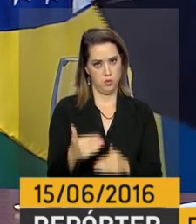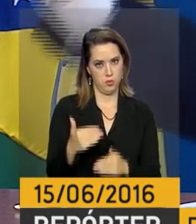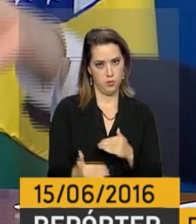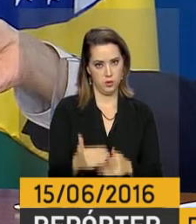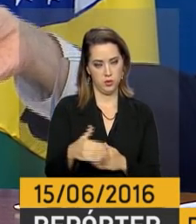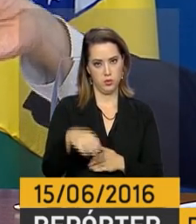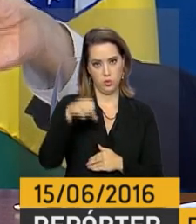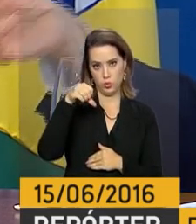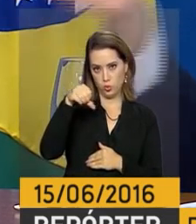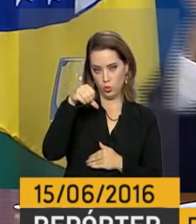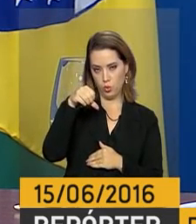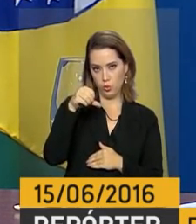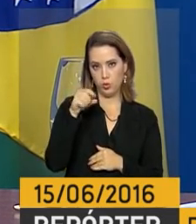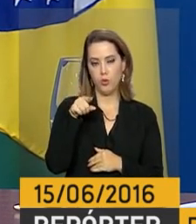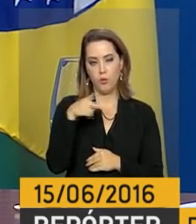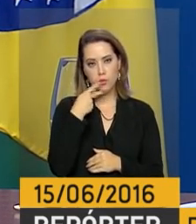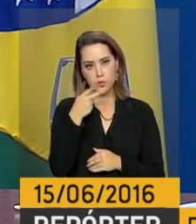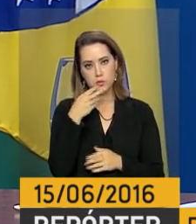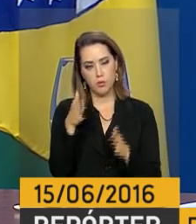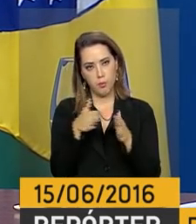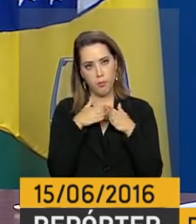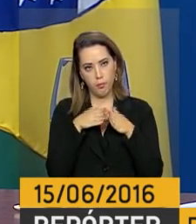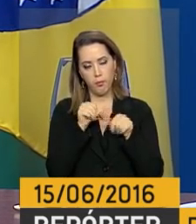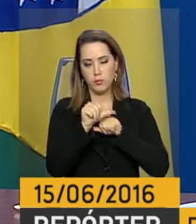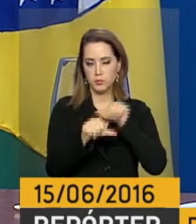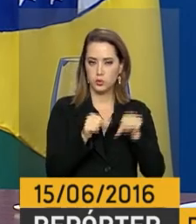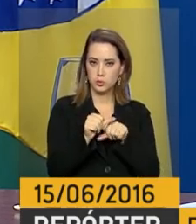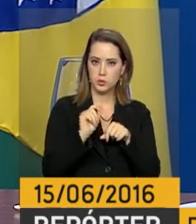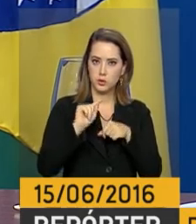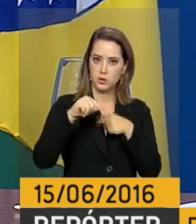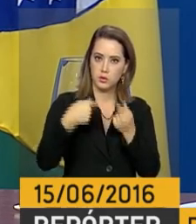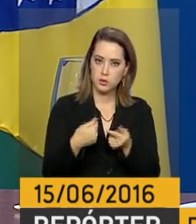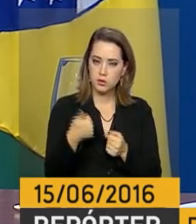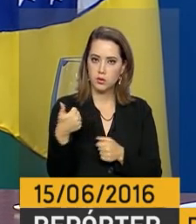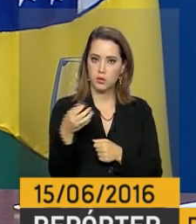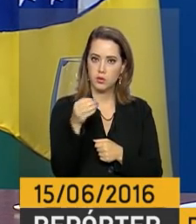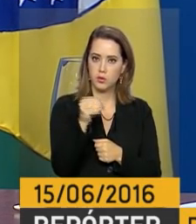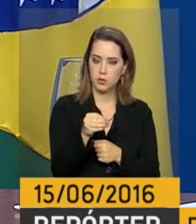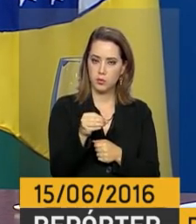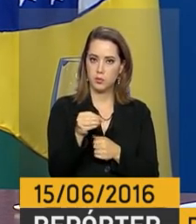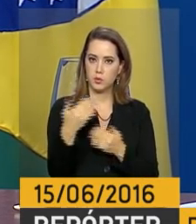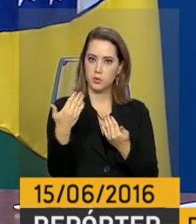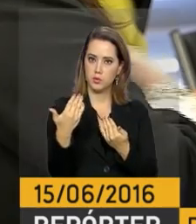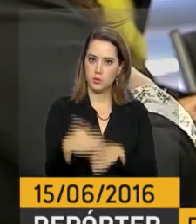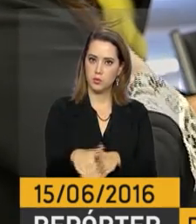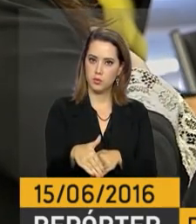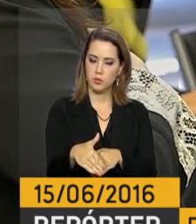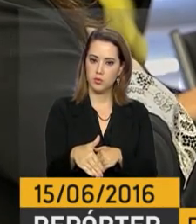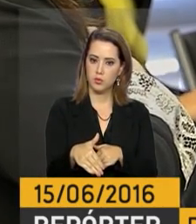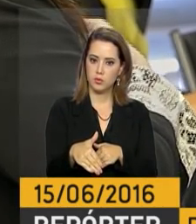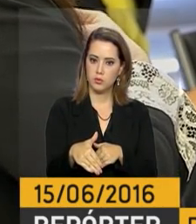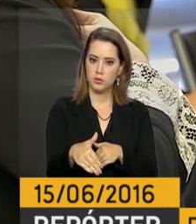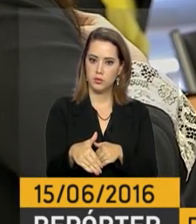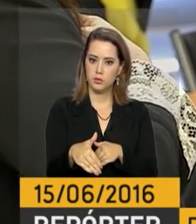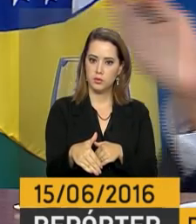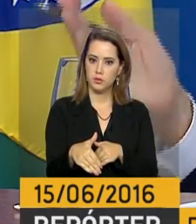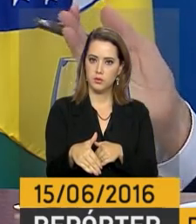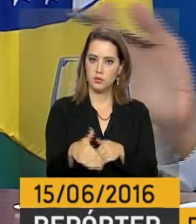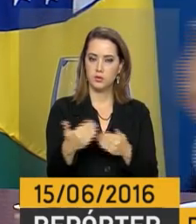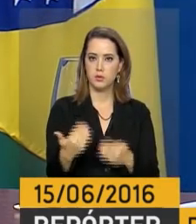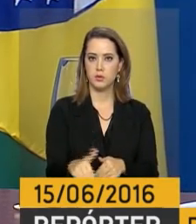propõe e no 10º ano já entra a vigência. E agora é 9 + 11.